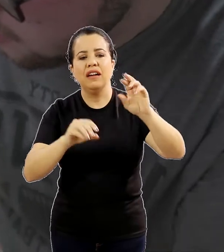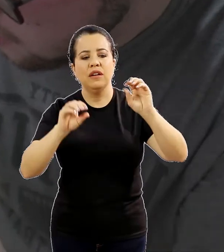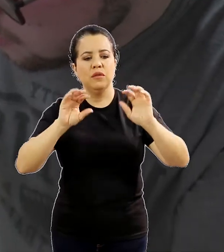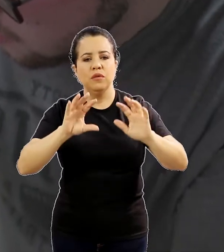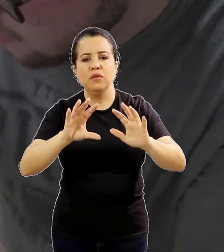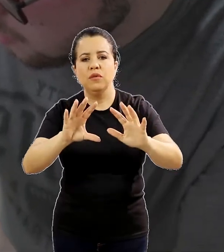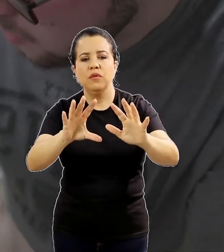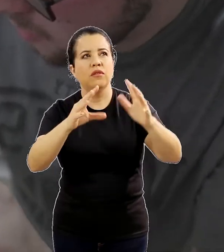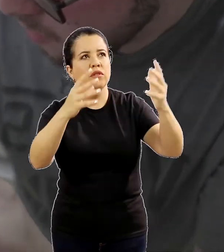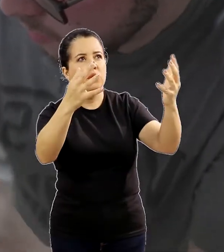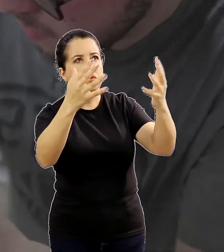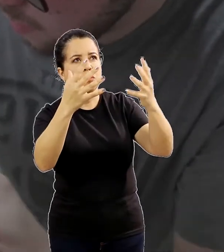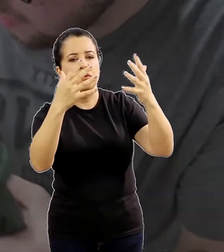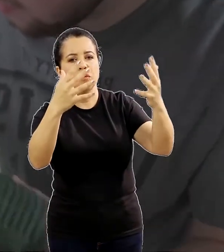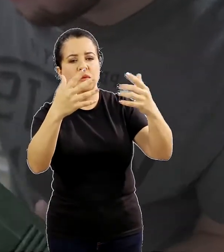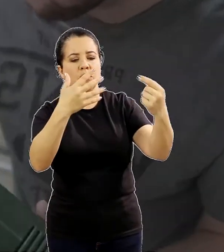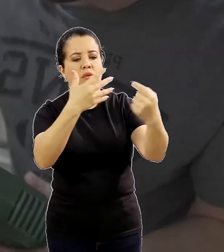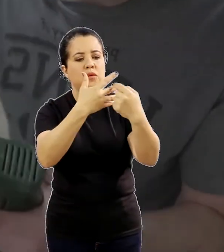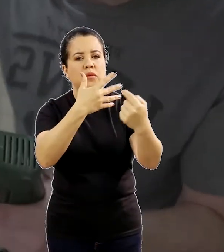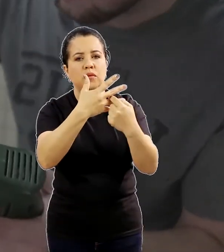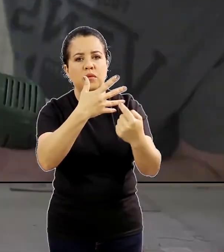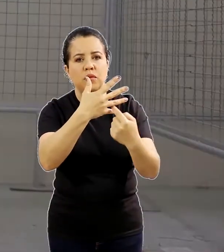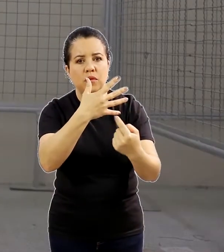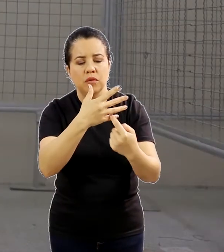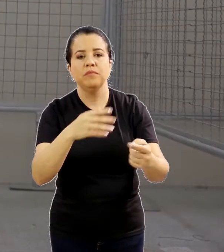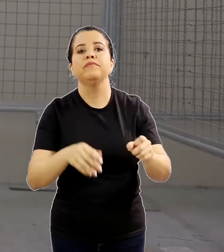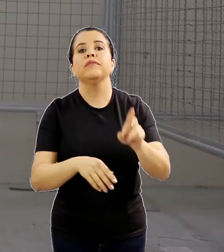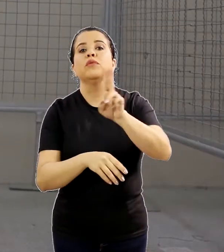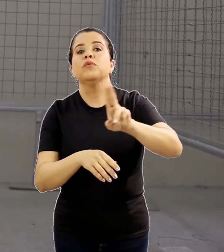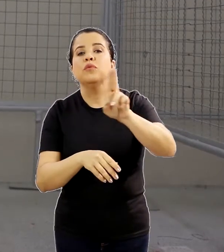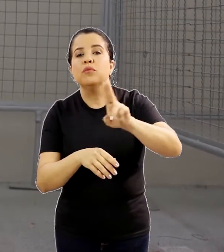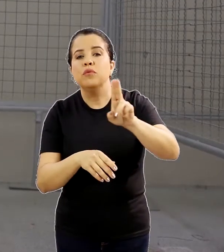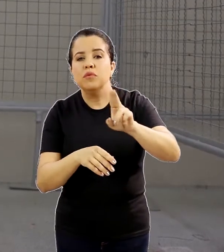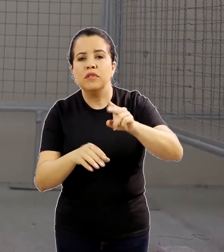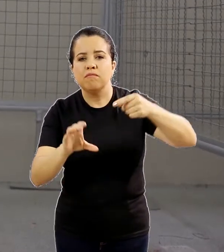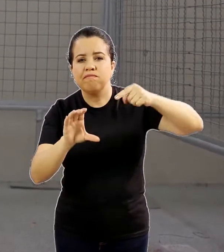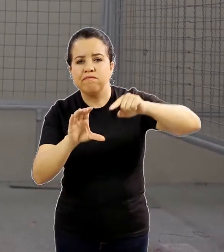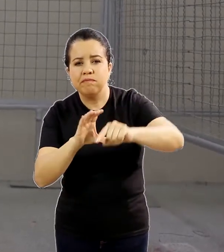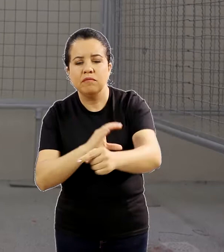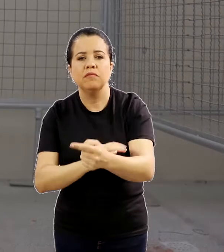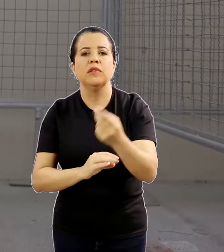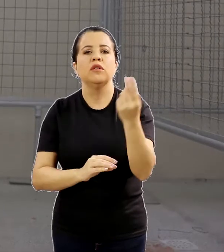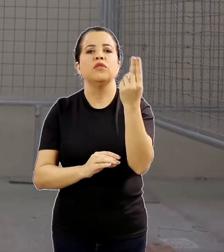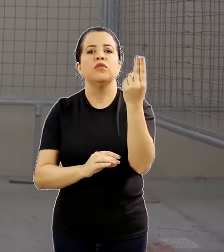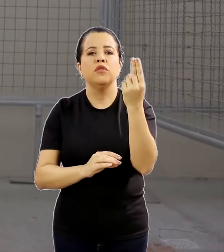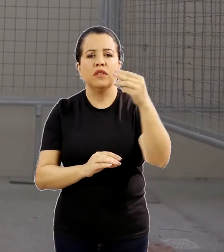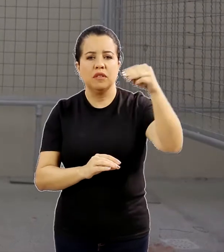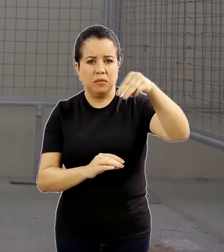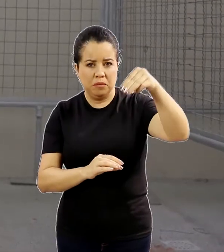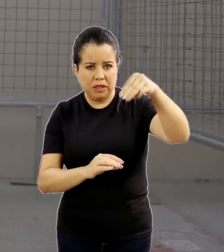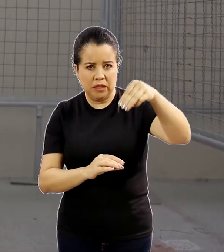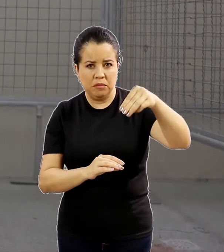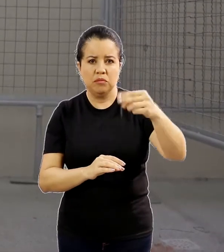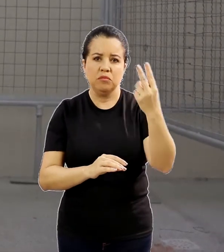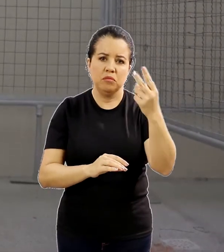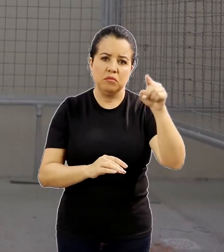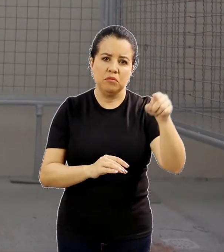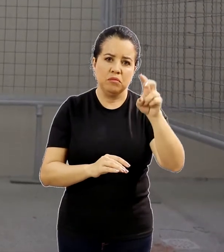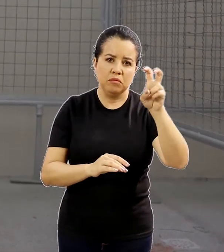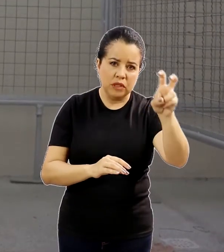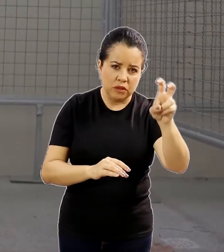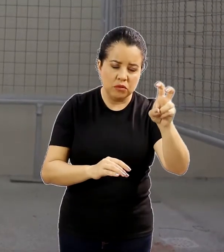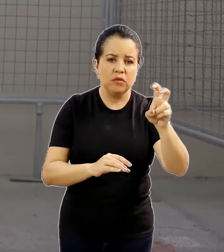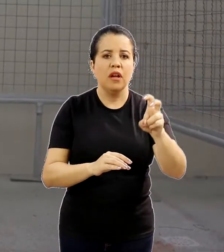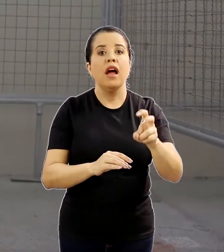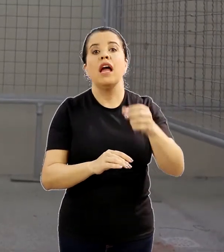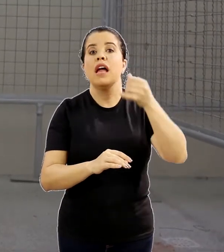nosso sistema fique saudável e bom para as minhocas. Eles também são bem pequenininhos, no caso está utilizando uma broca 2 mm, que por ser pequena impedem a saída das